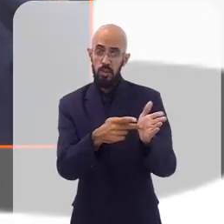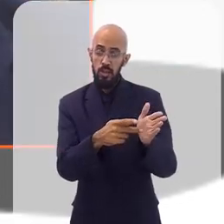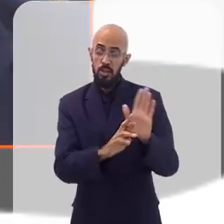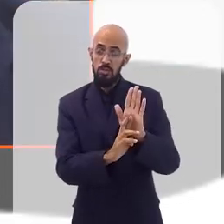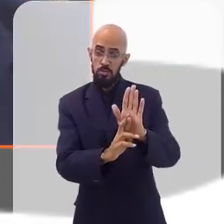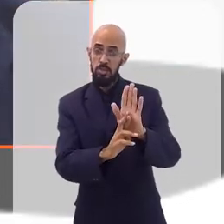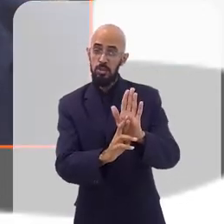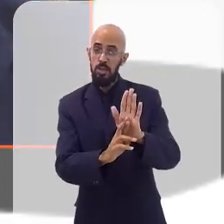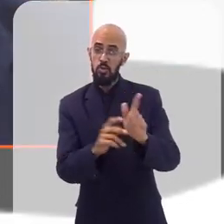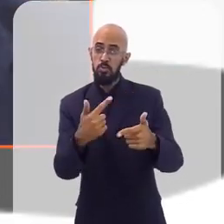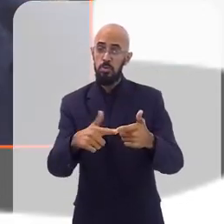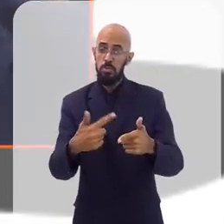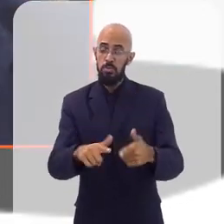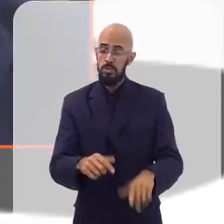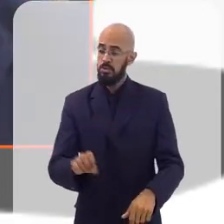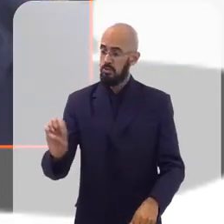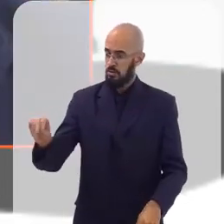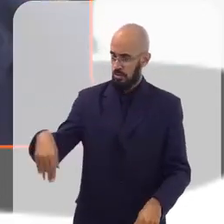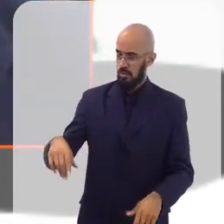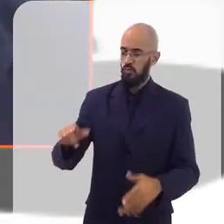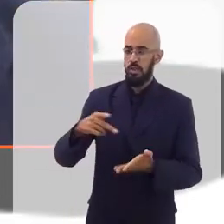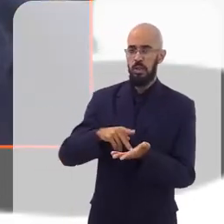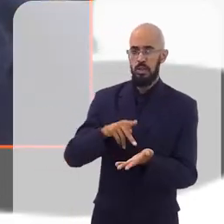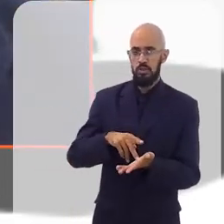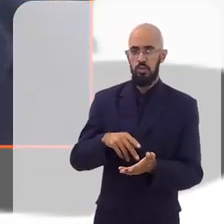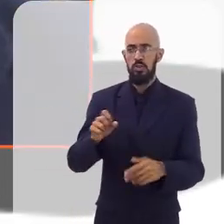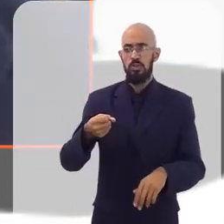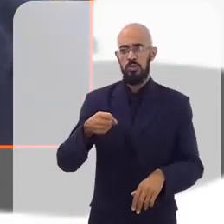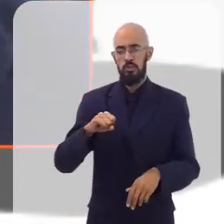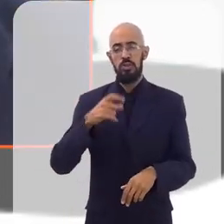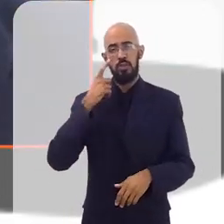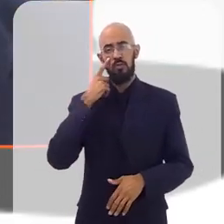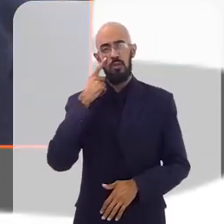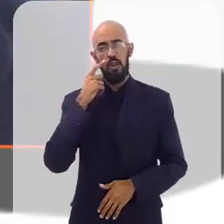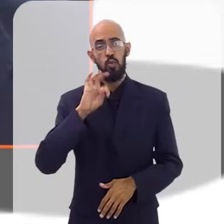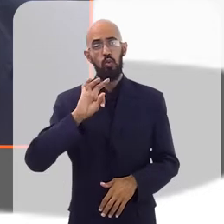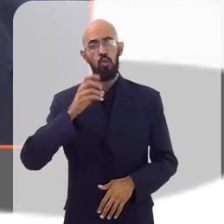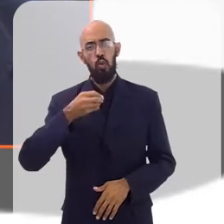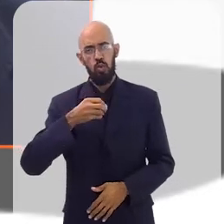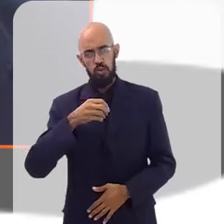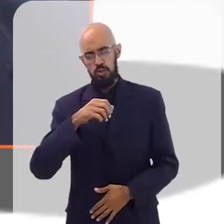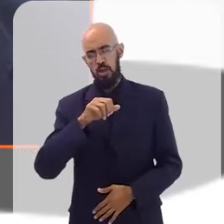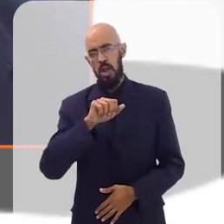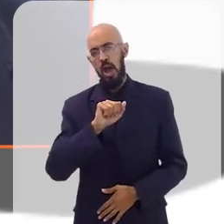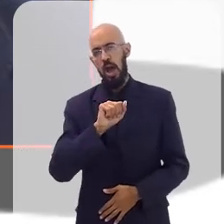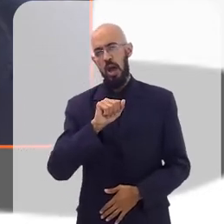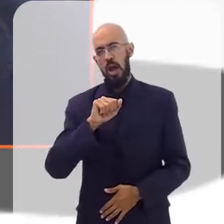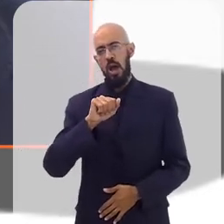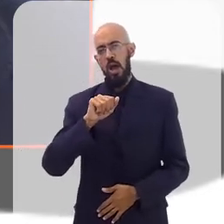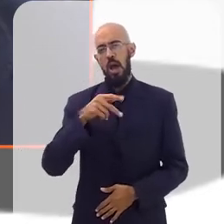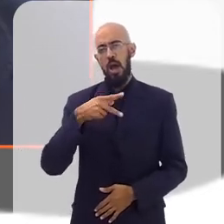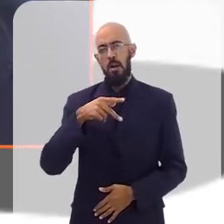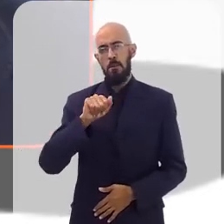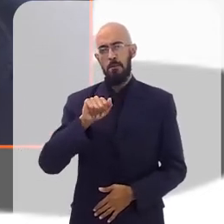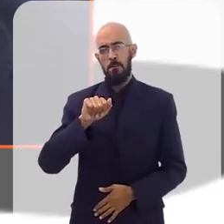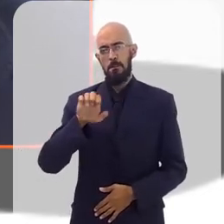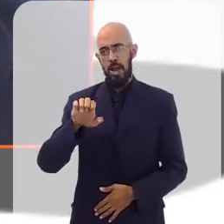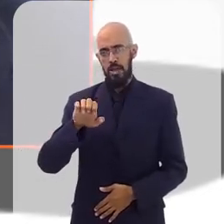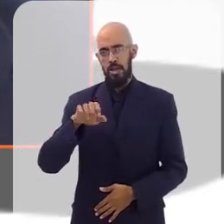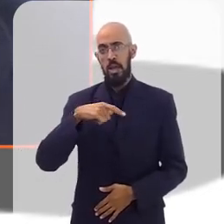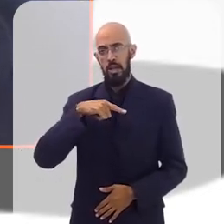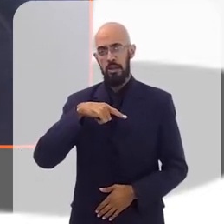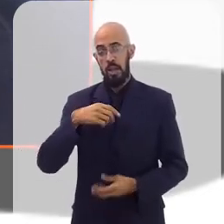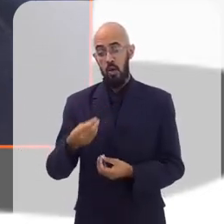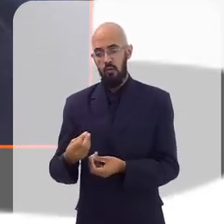é verdade você veja bem você pega todas as rapaz do Rio de Janeiro a Pai ela presta um